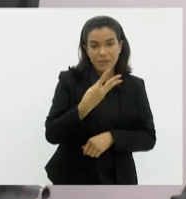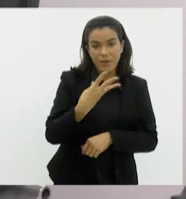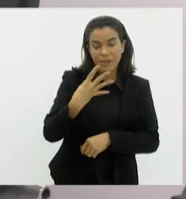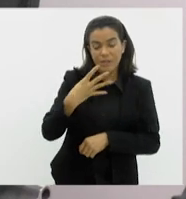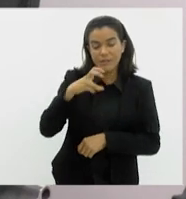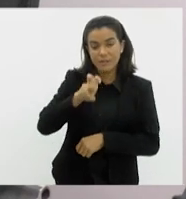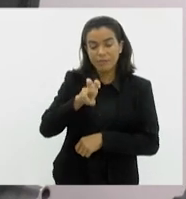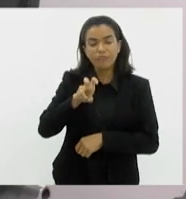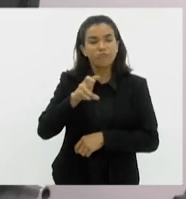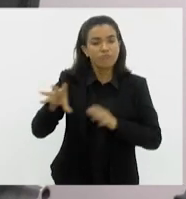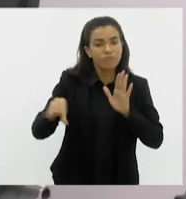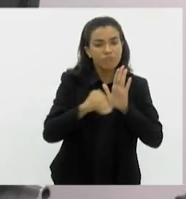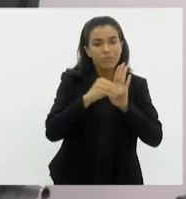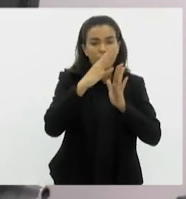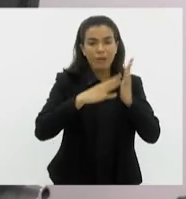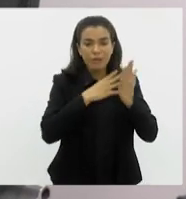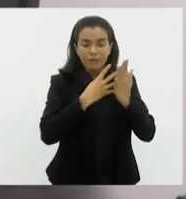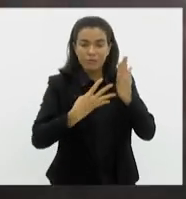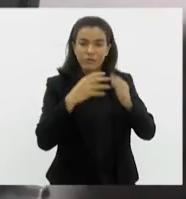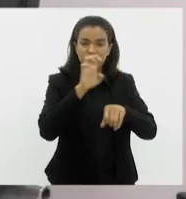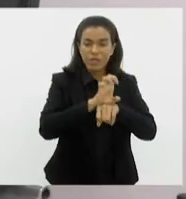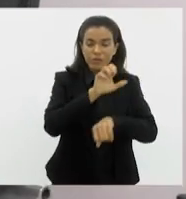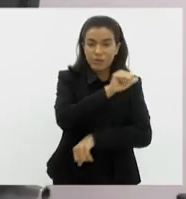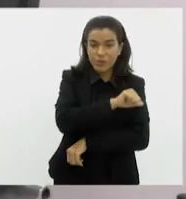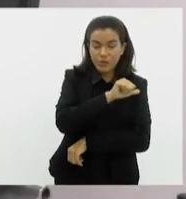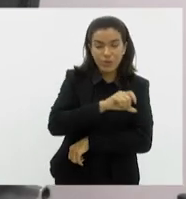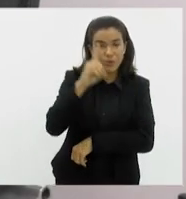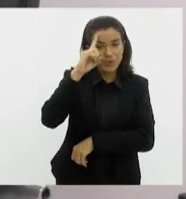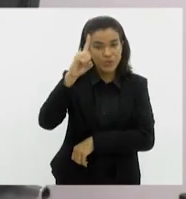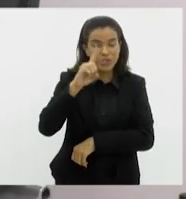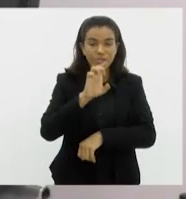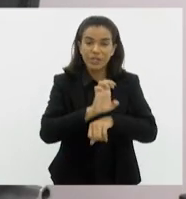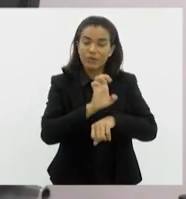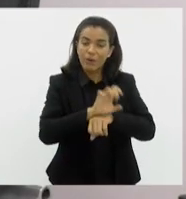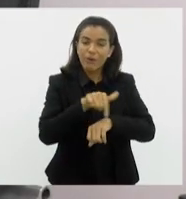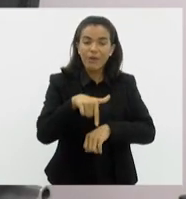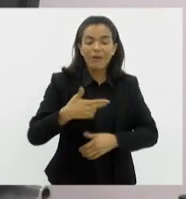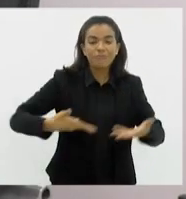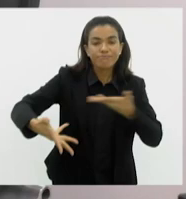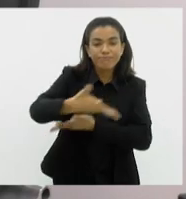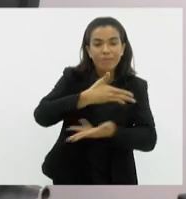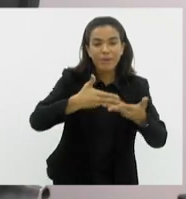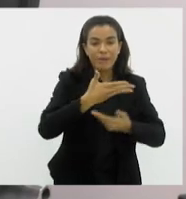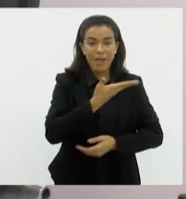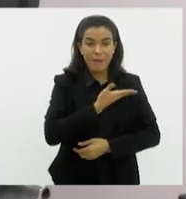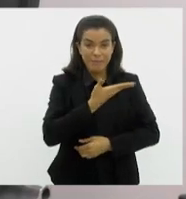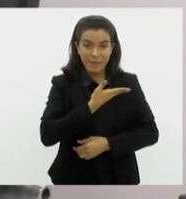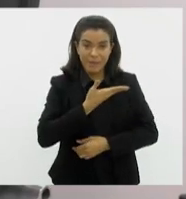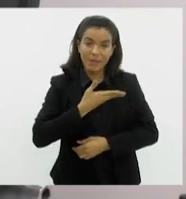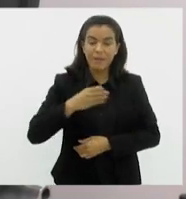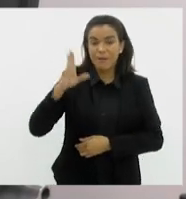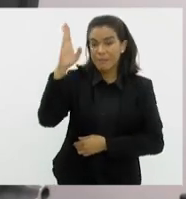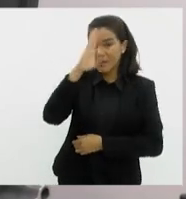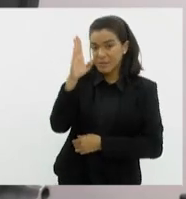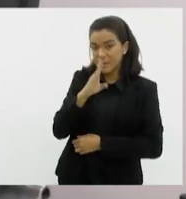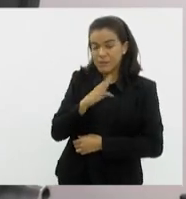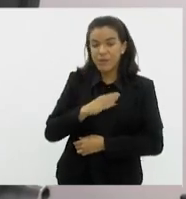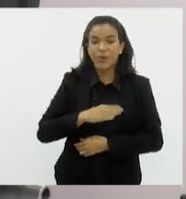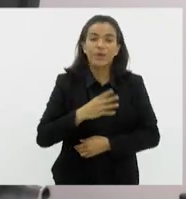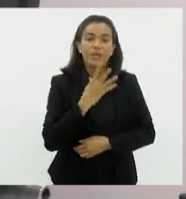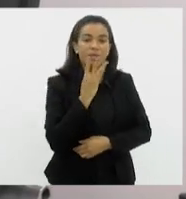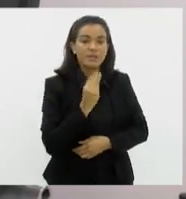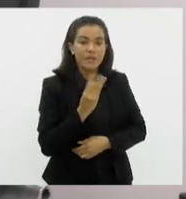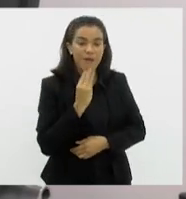2010, incluindo no calendário oficial do Estado do Rio de Janeiro o dia estadual da celebração da amizade entre Brasil e Israel.